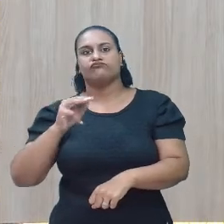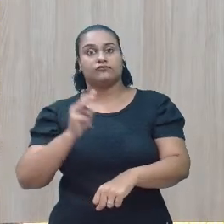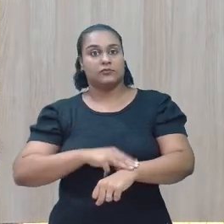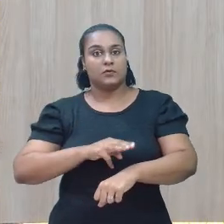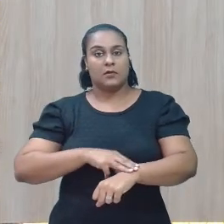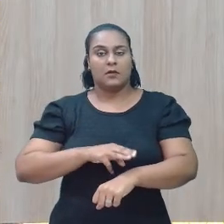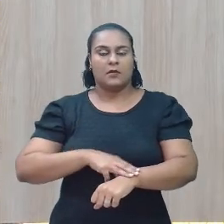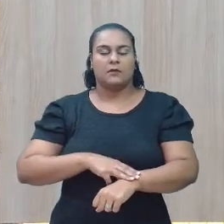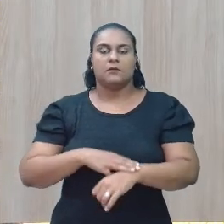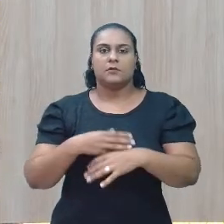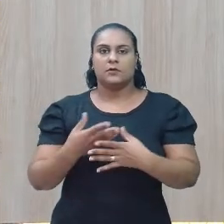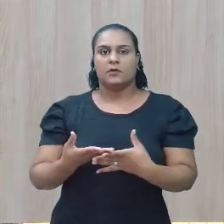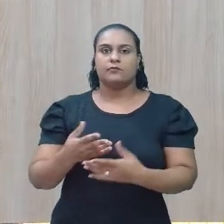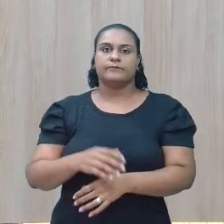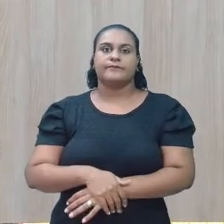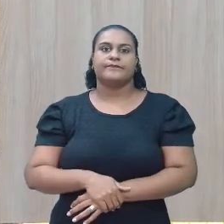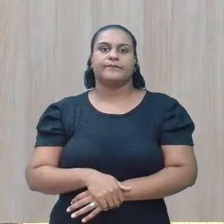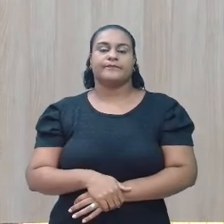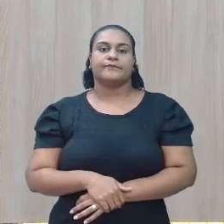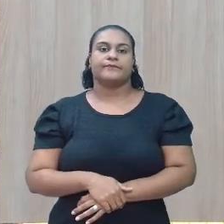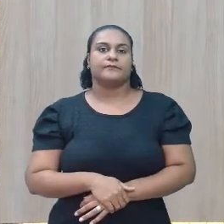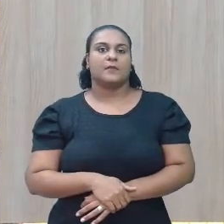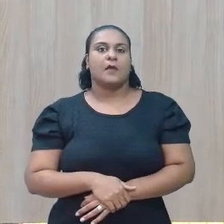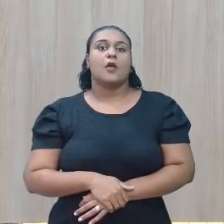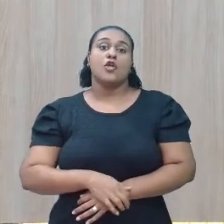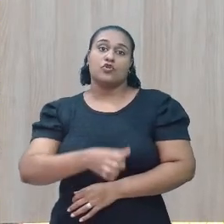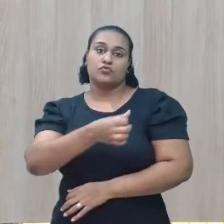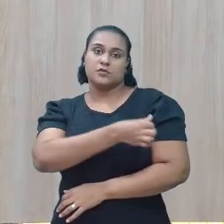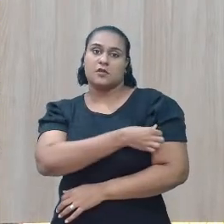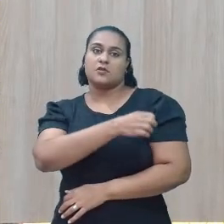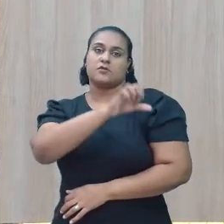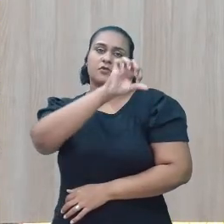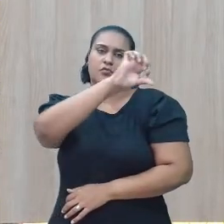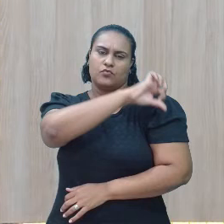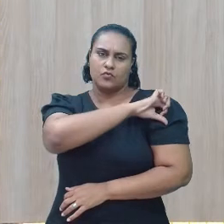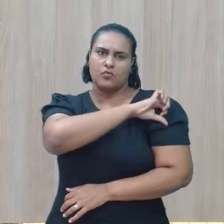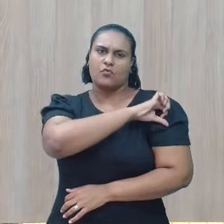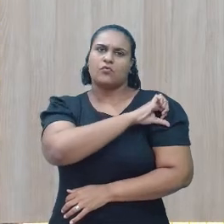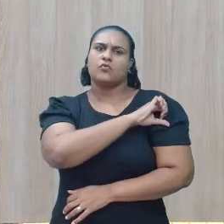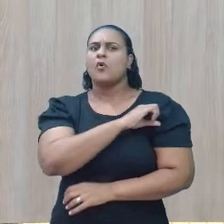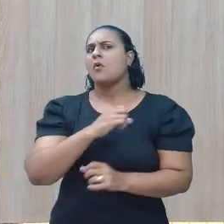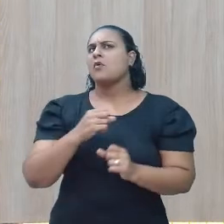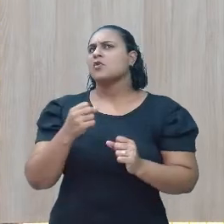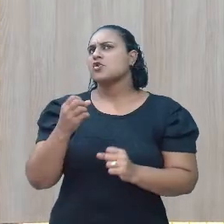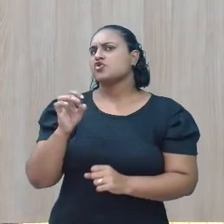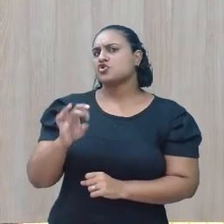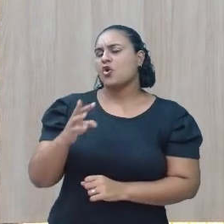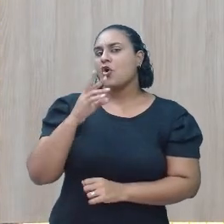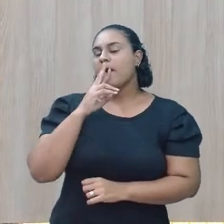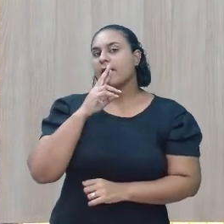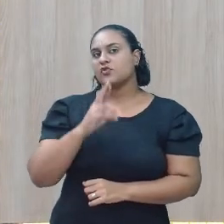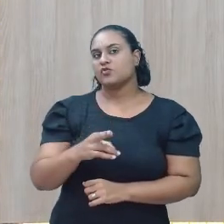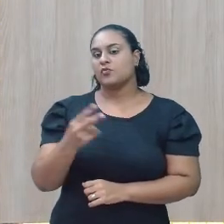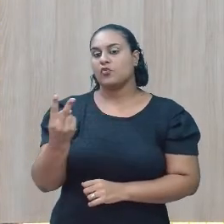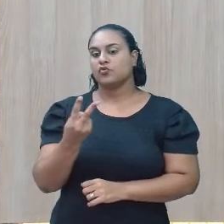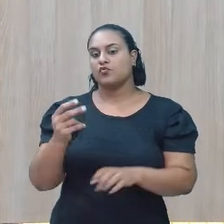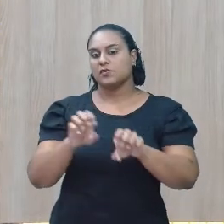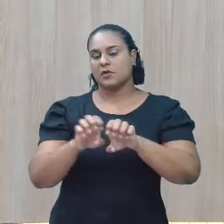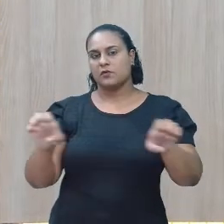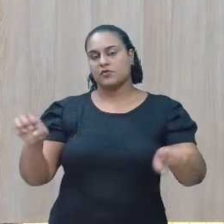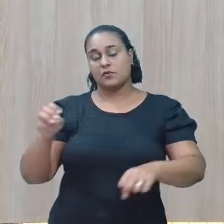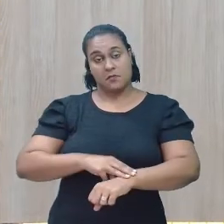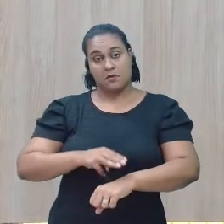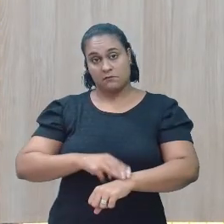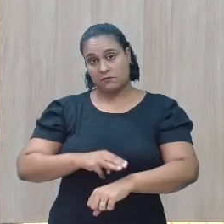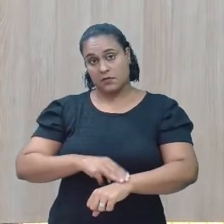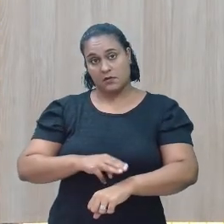anos finais, até o 9º ano, comumente você só resolve 2 equações ao mesmo tempo, tá certo? Podem aparecer